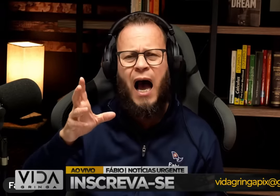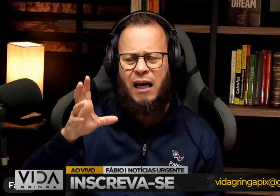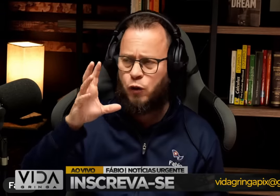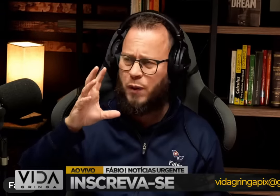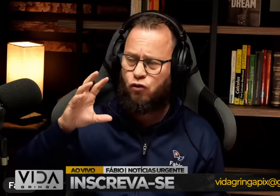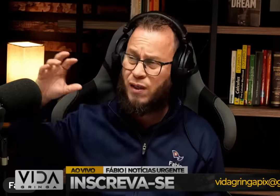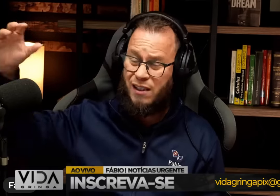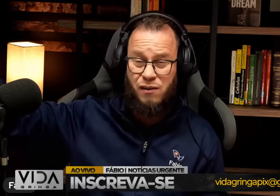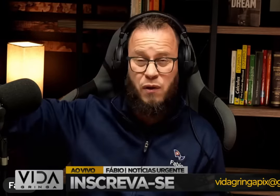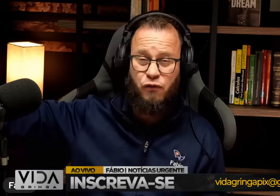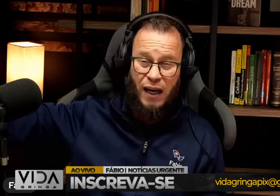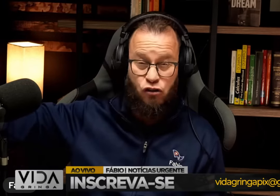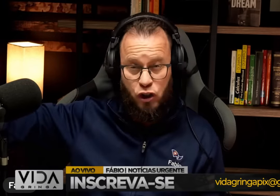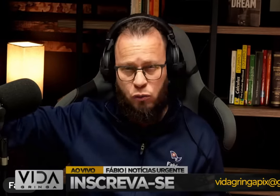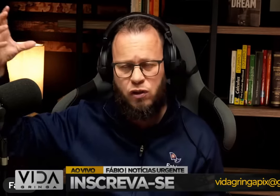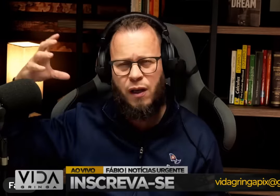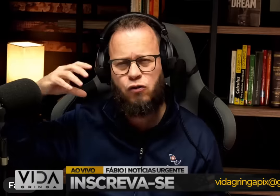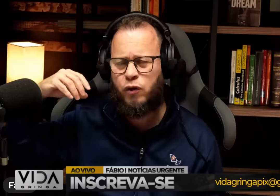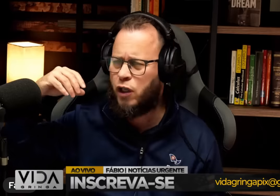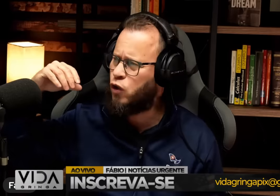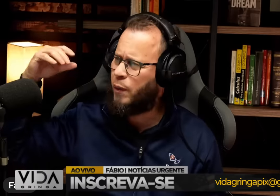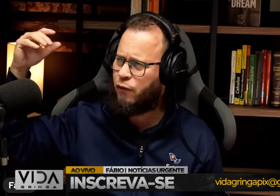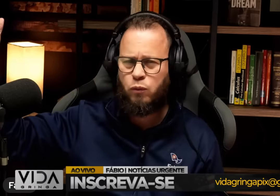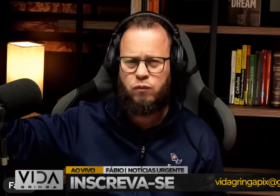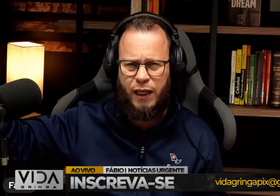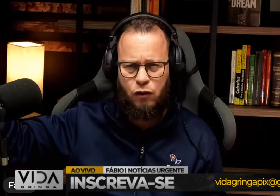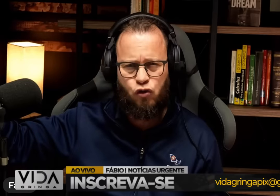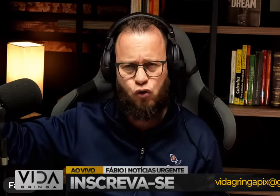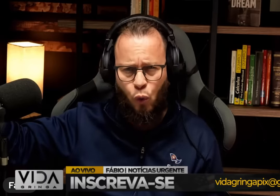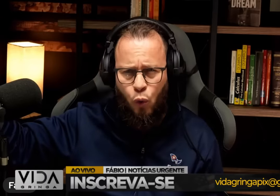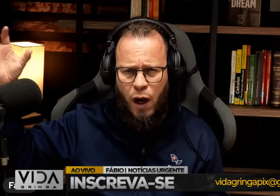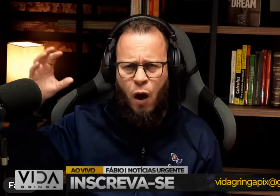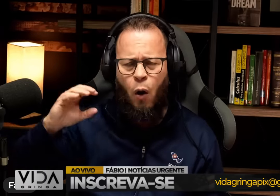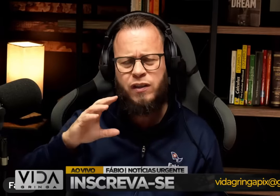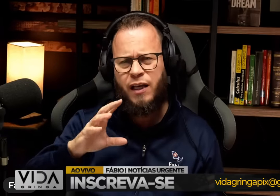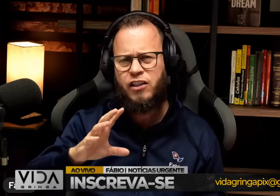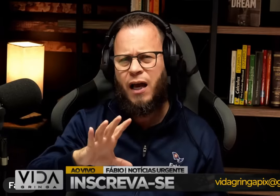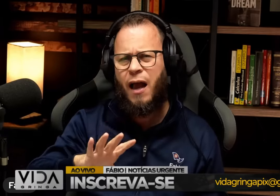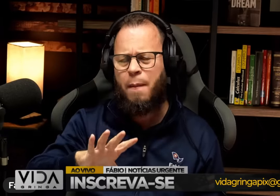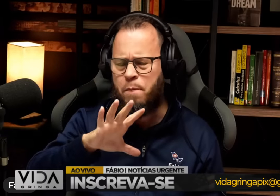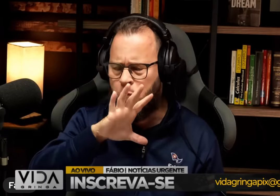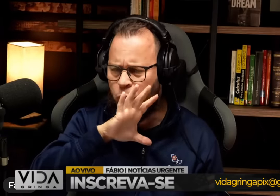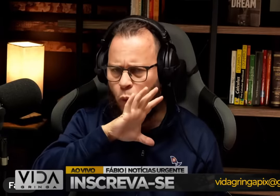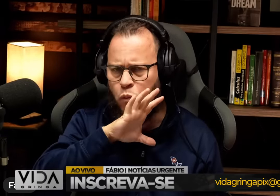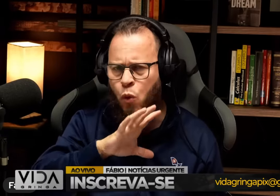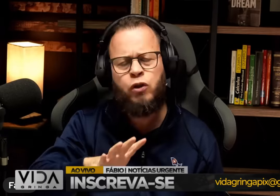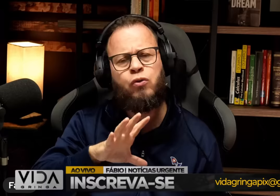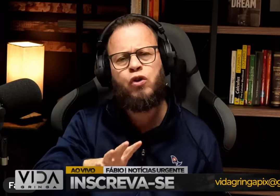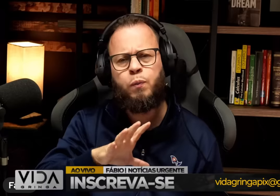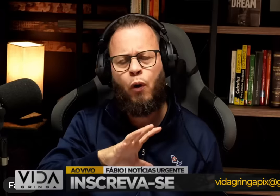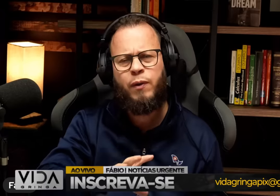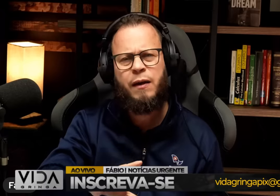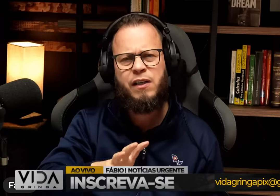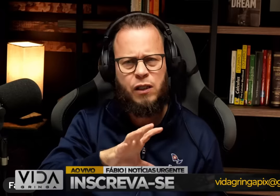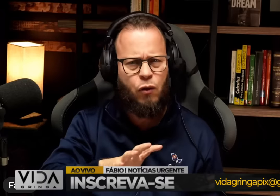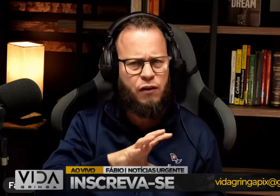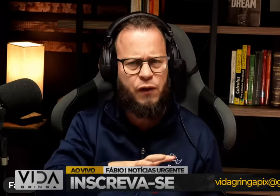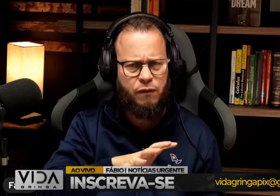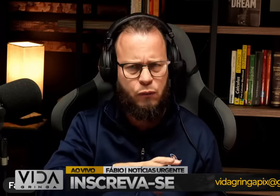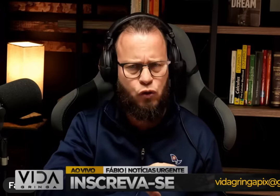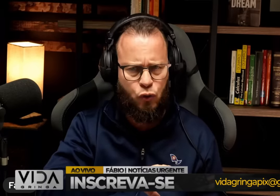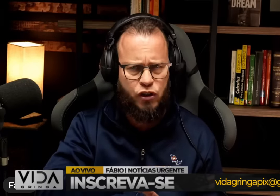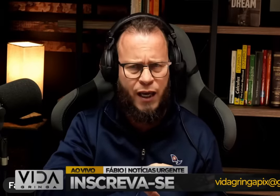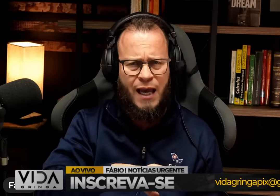alto, as pessoas estão invadindo os Estados Unidos pela fronteira sul. Ou seja, são muitos os problemas que